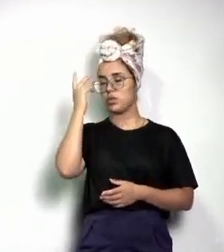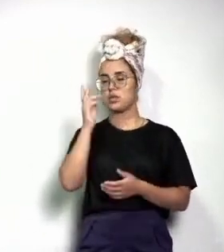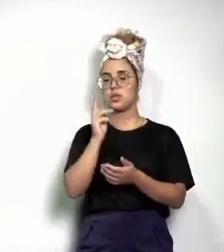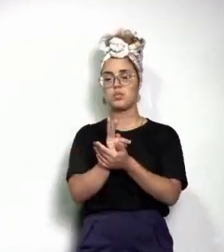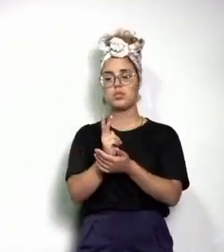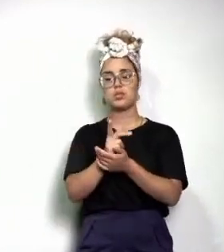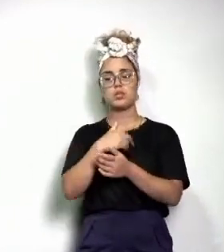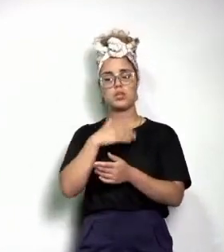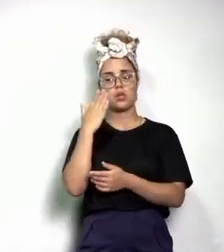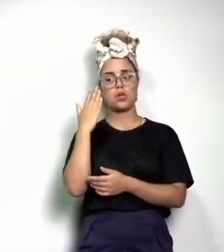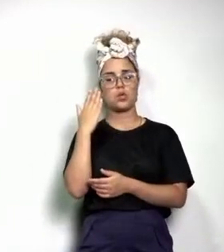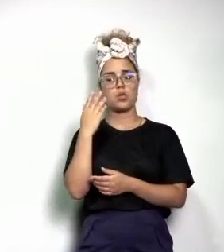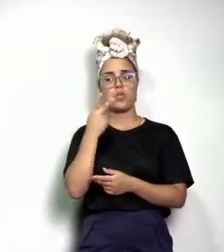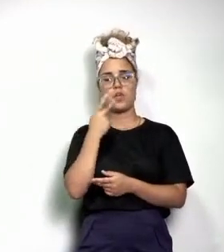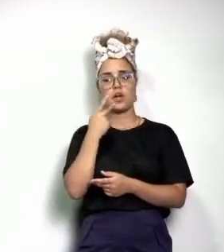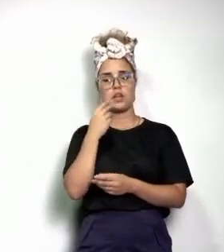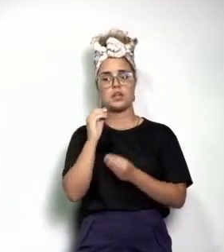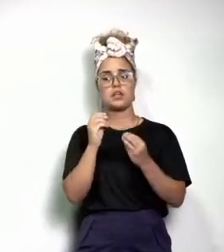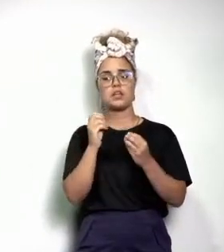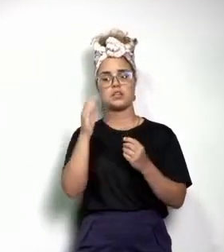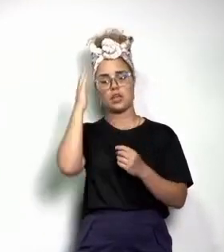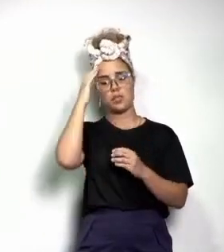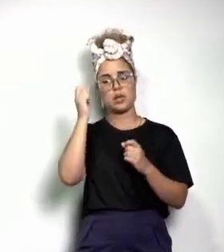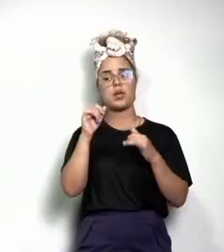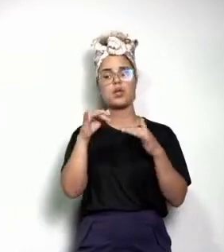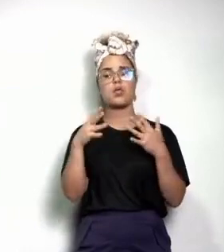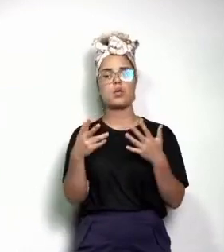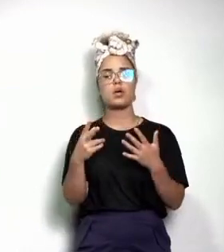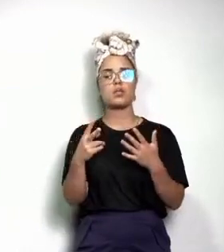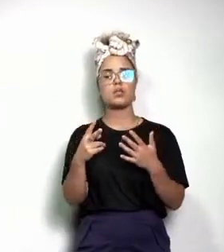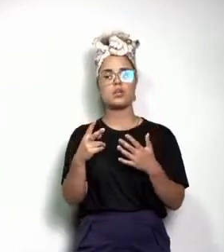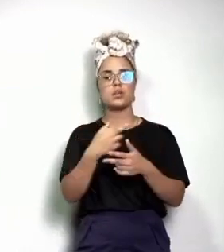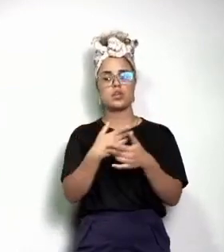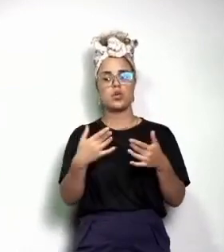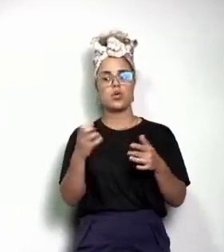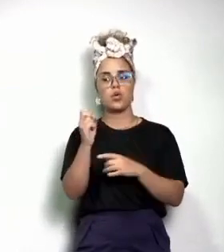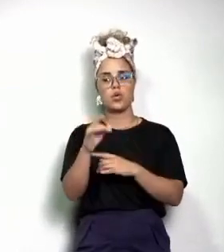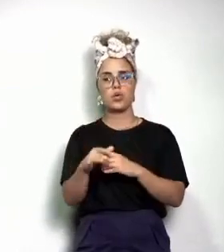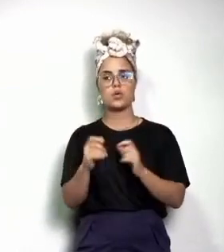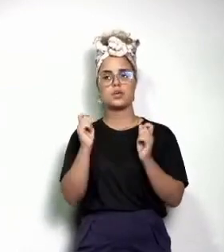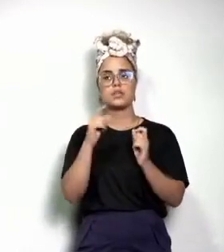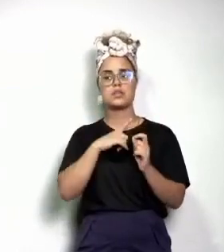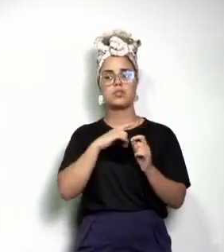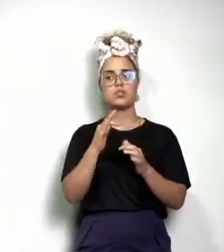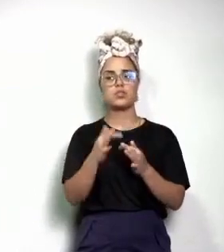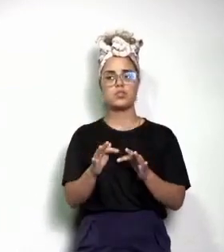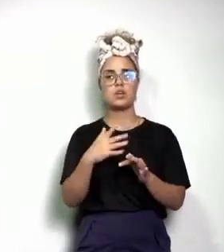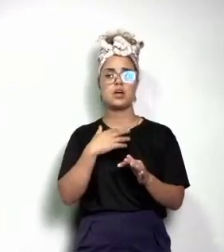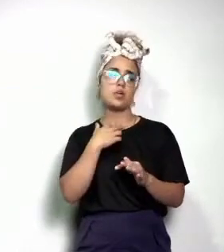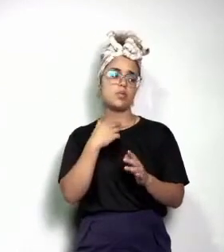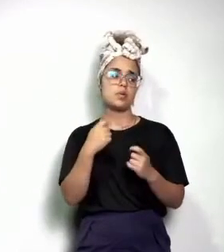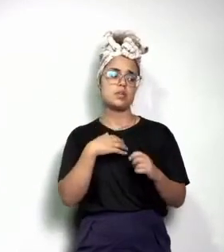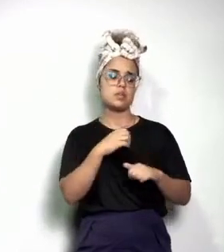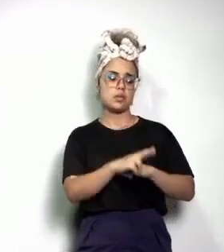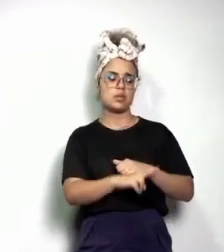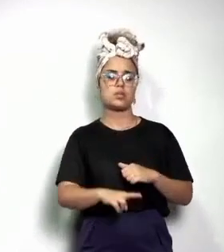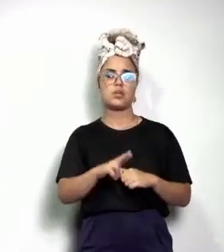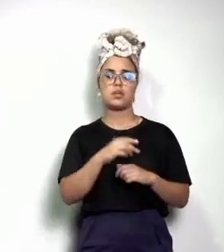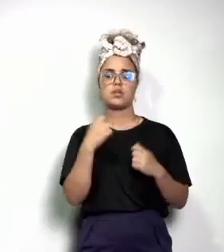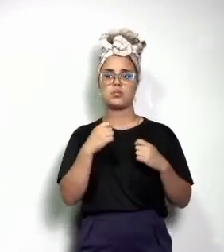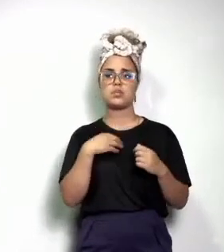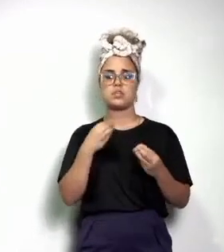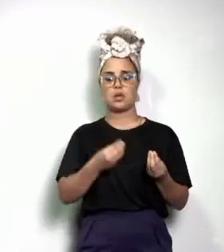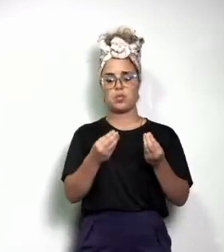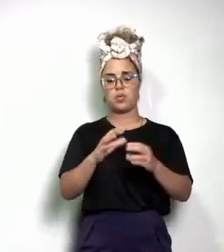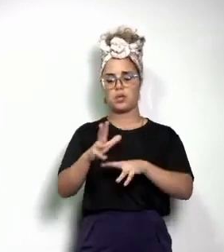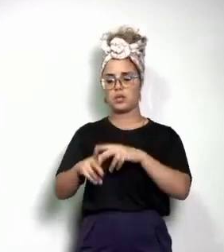saber quantos volumes a gente vai ter no final, porque aí a gente também consegue deixar alguns volumes mortos, né? Eles não vão ter mais utilidade e a gente não precisa ficar carregando